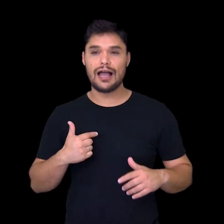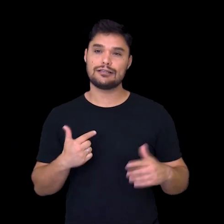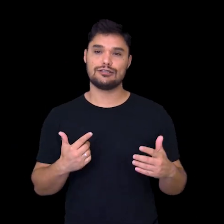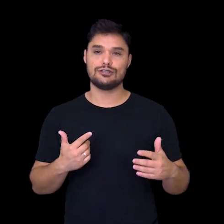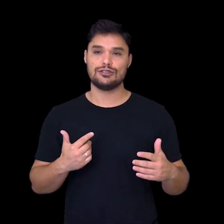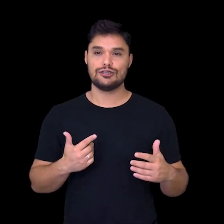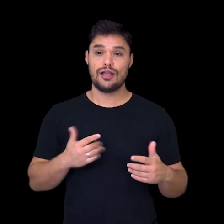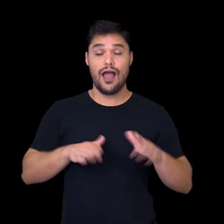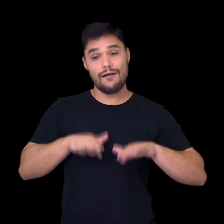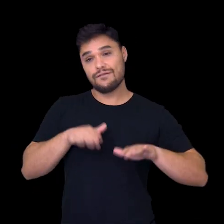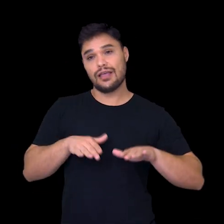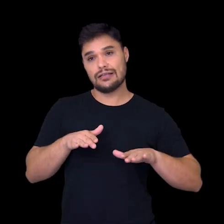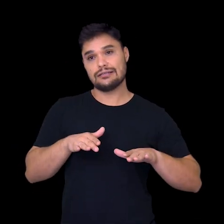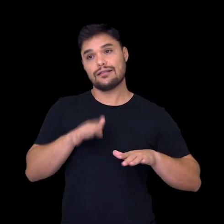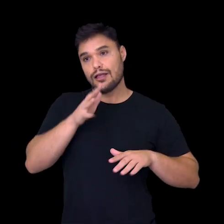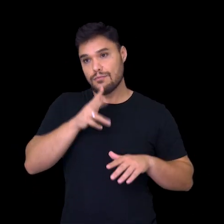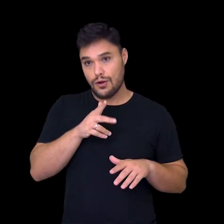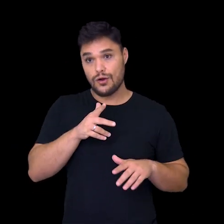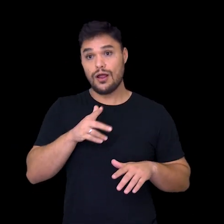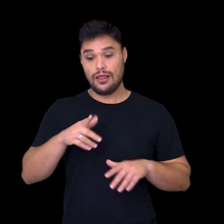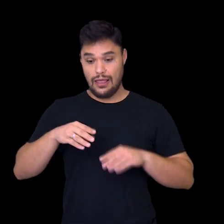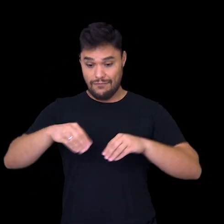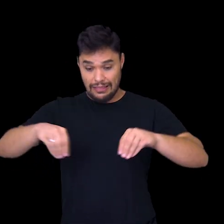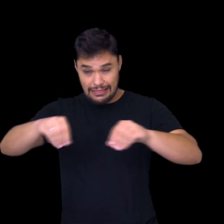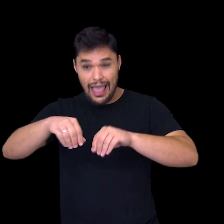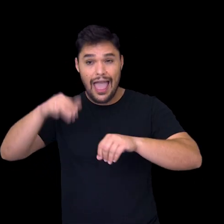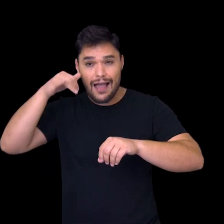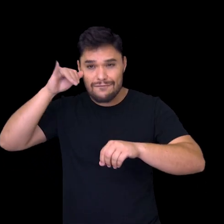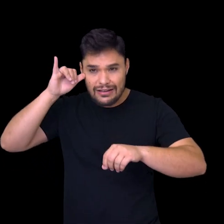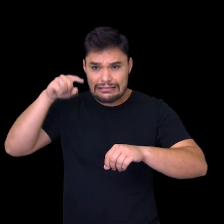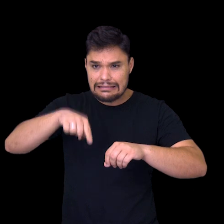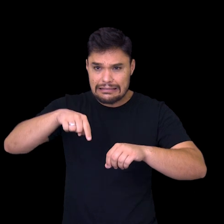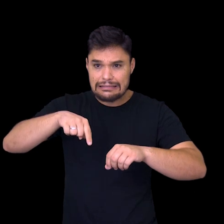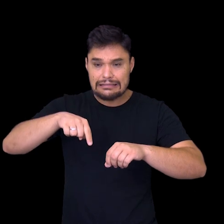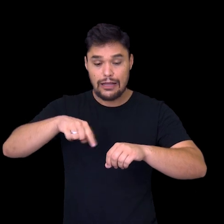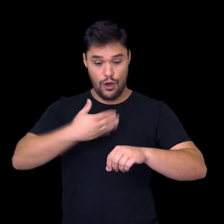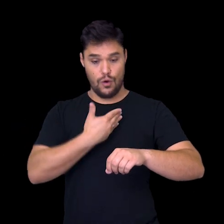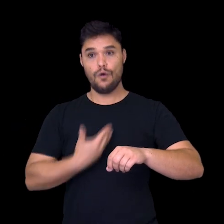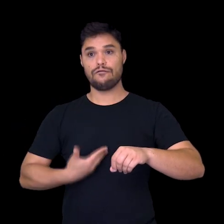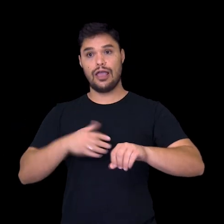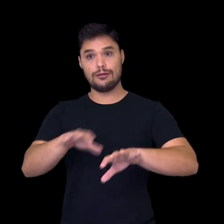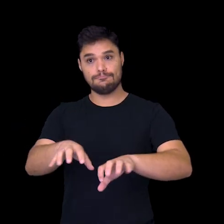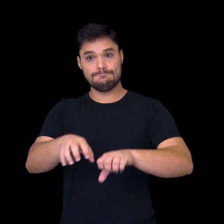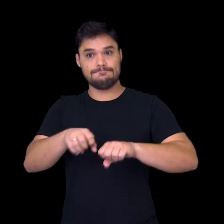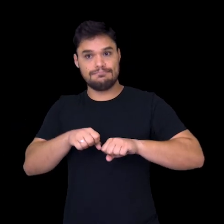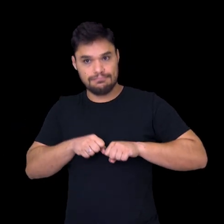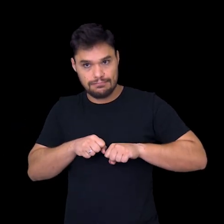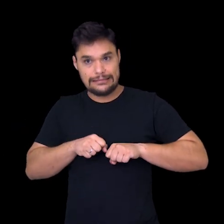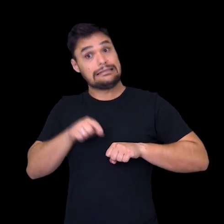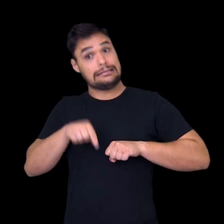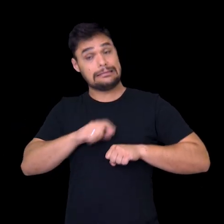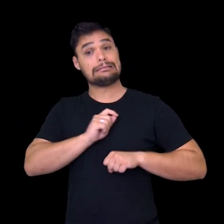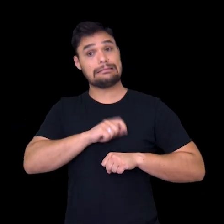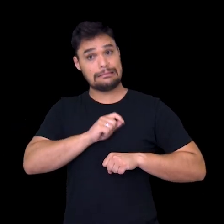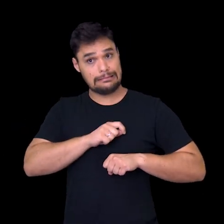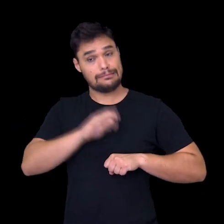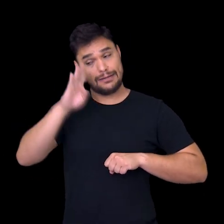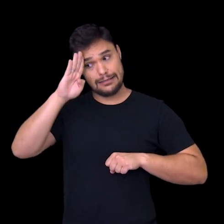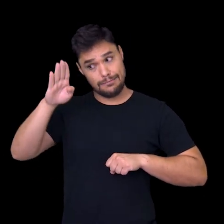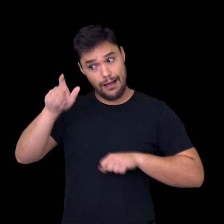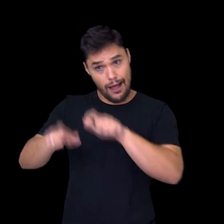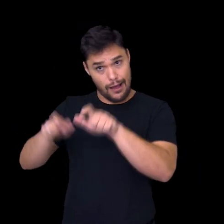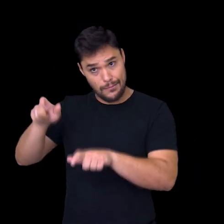e a expectativa não se converte exatamente. O processo de desapropriações das terras é um processo bastante perverso, especialmente para